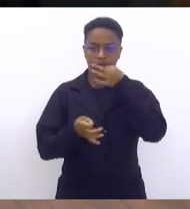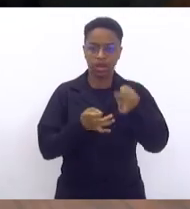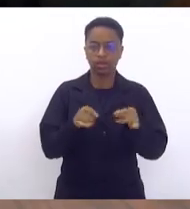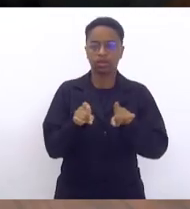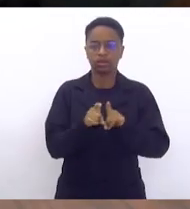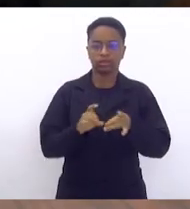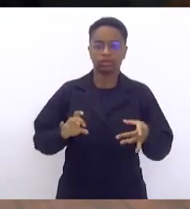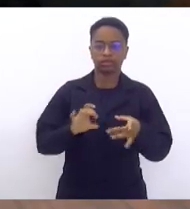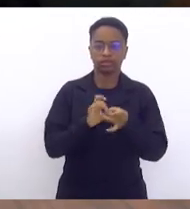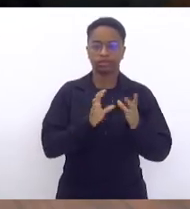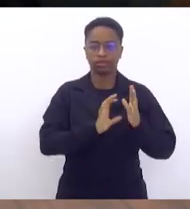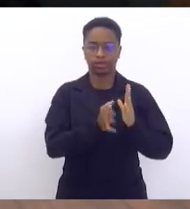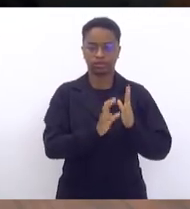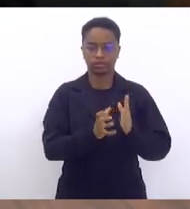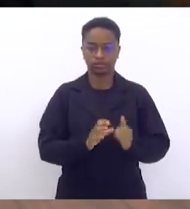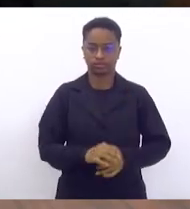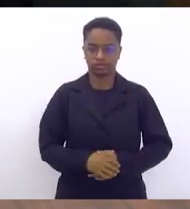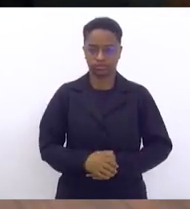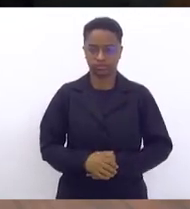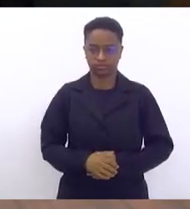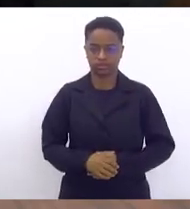seu partido.